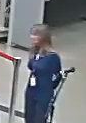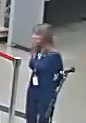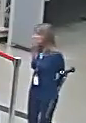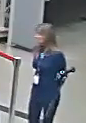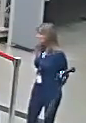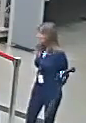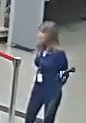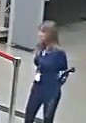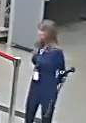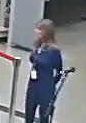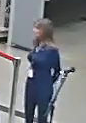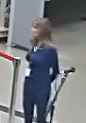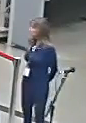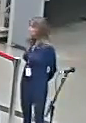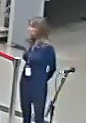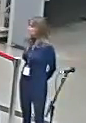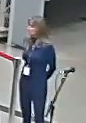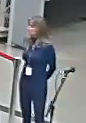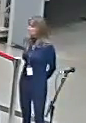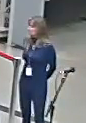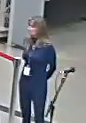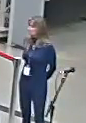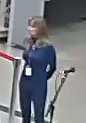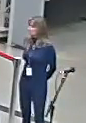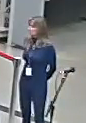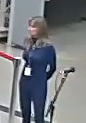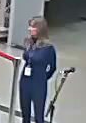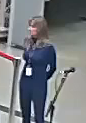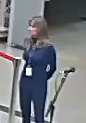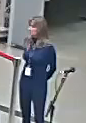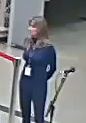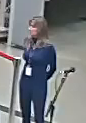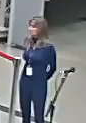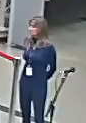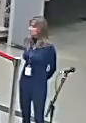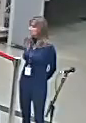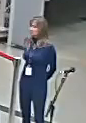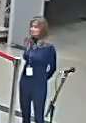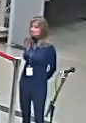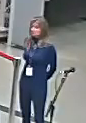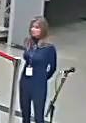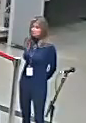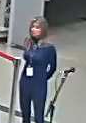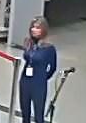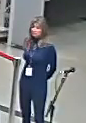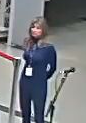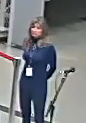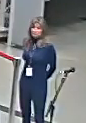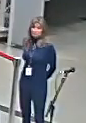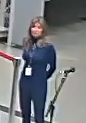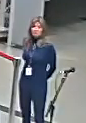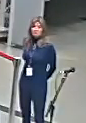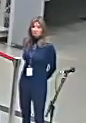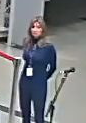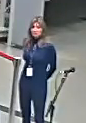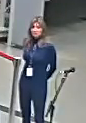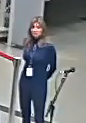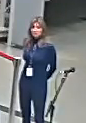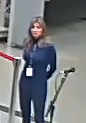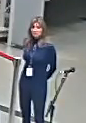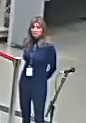ninguém podia colocar a mão em mim para me pô lá dentro do ônibus acontece que aqui ó